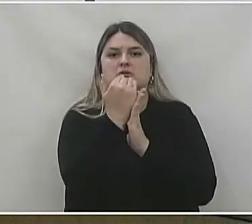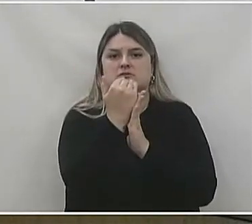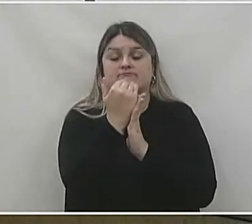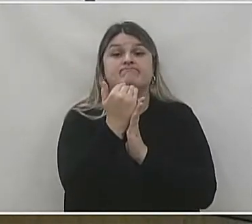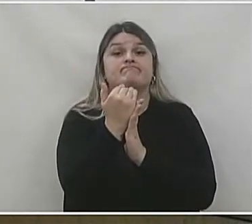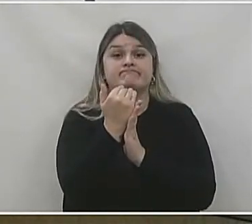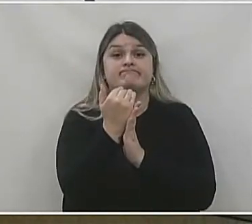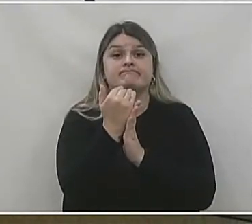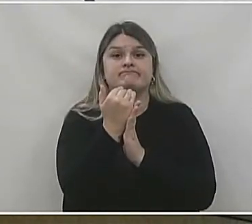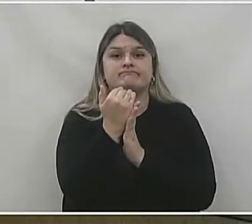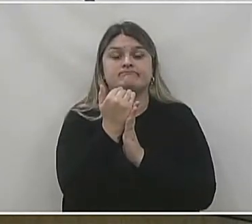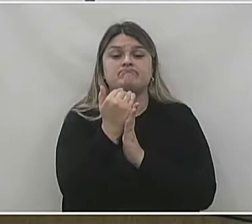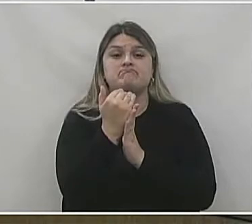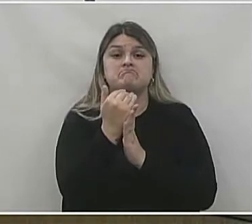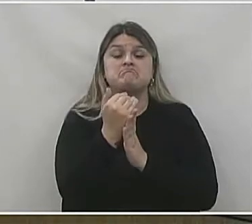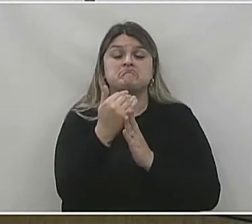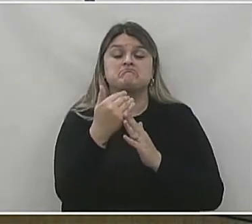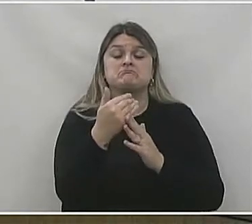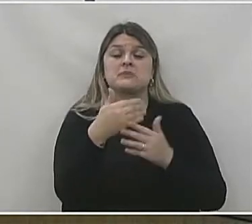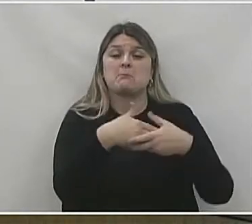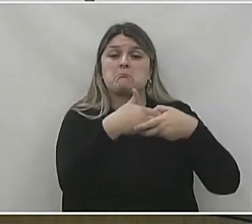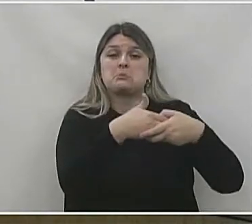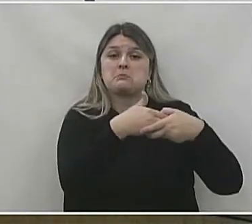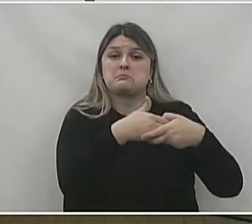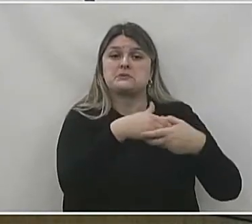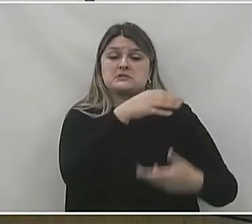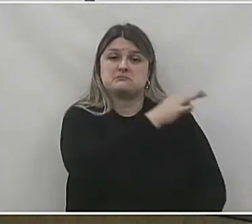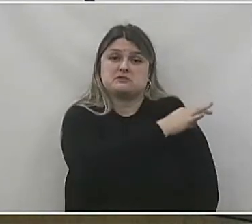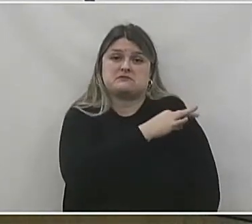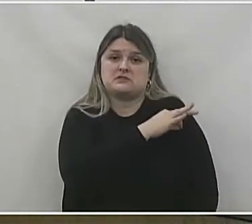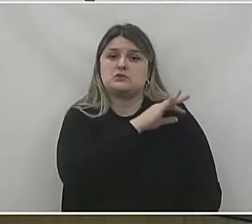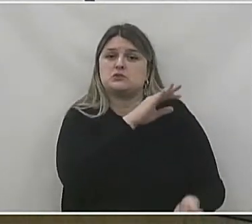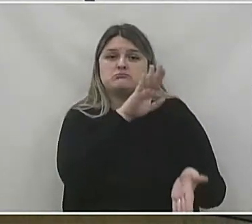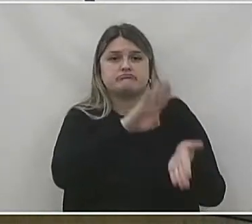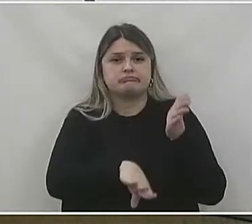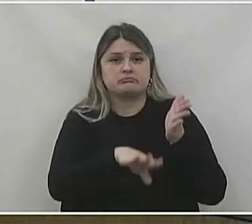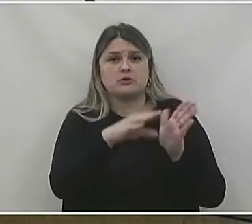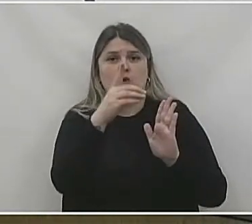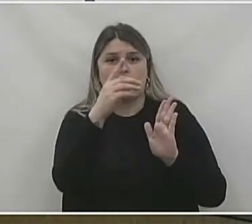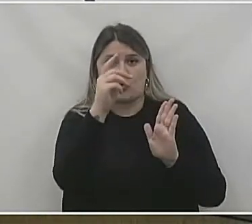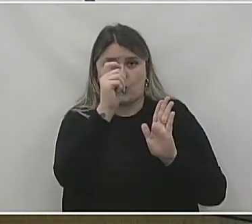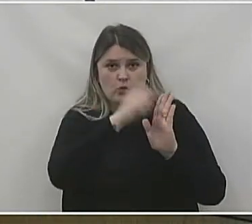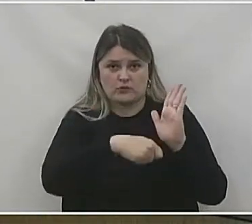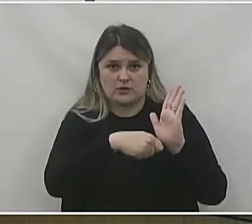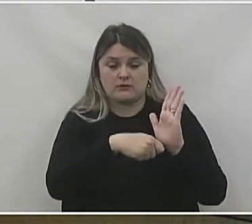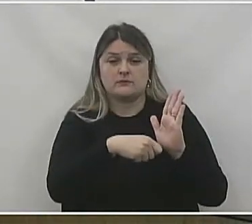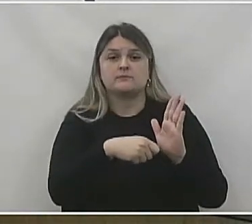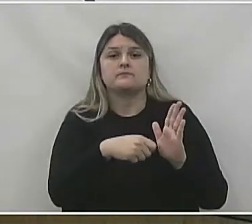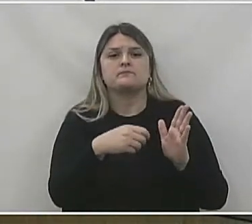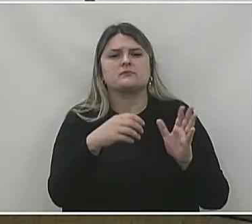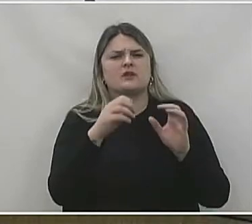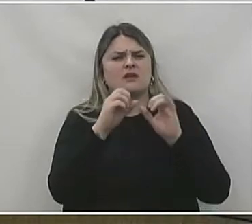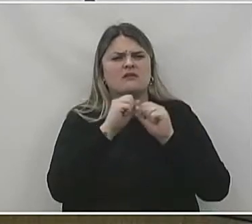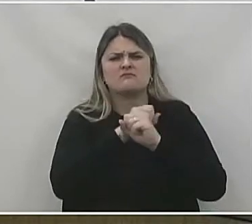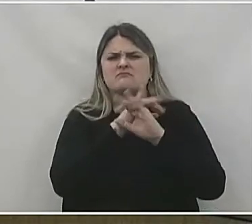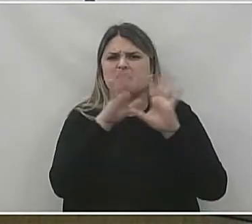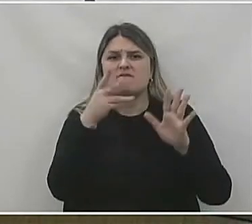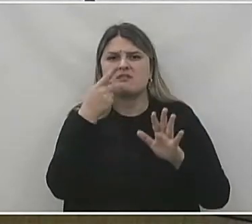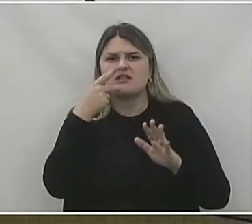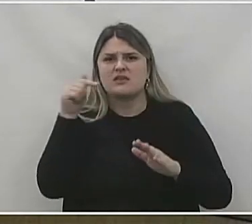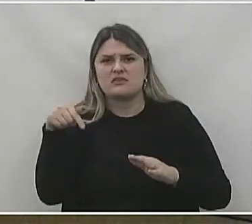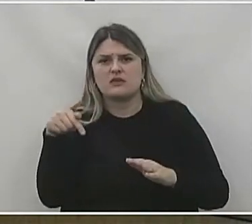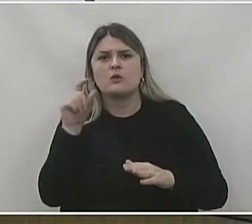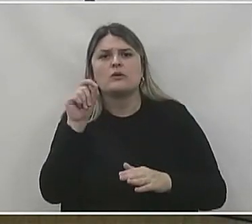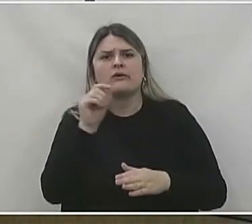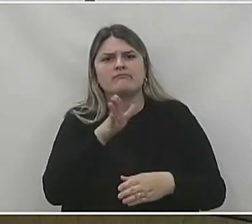então é louvável ao prefeito pela revogação do contrato certo e eu quero deixar claro que dessa casa